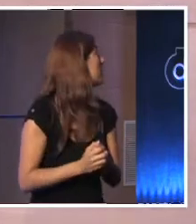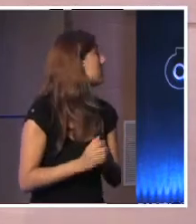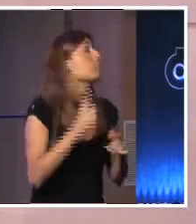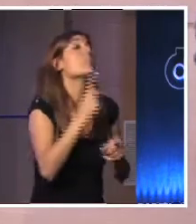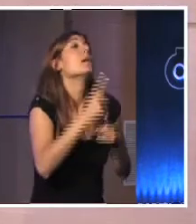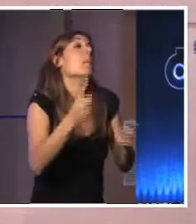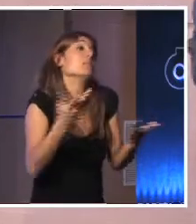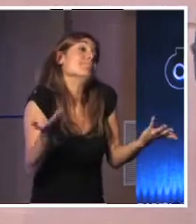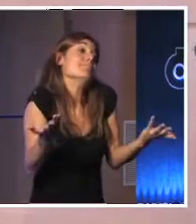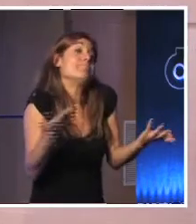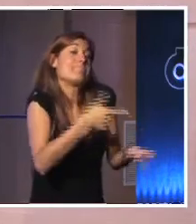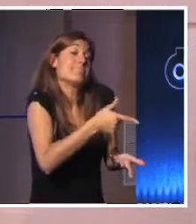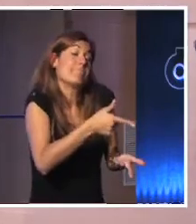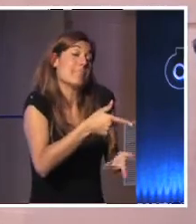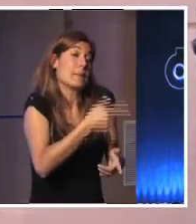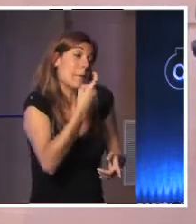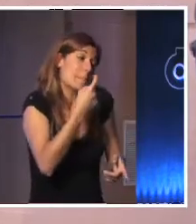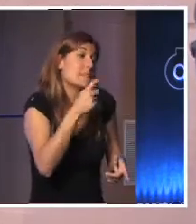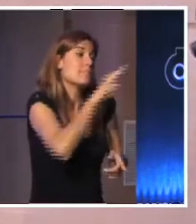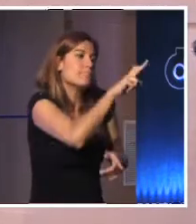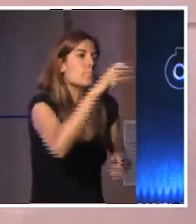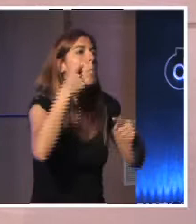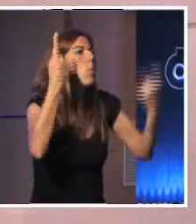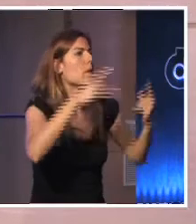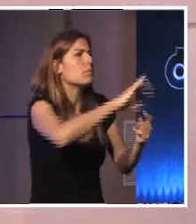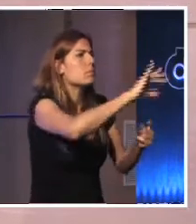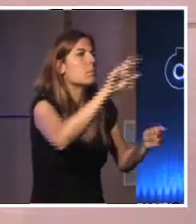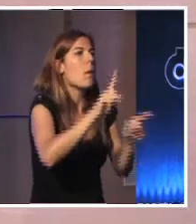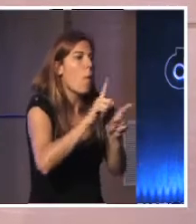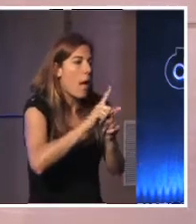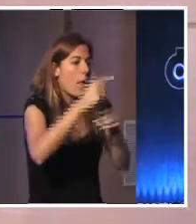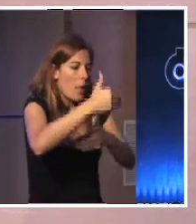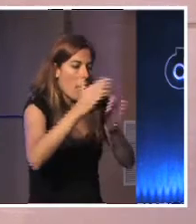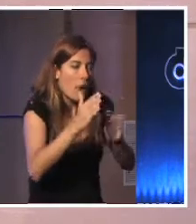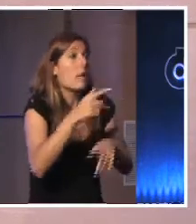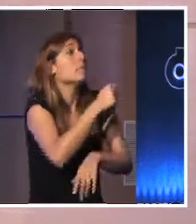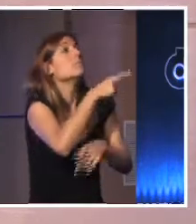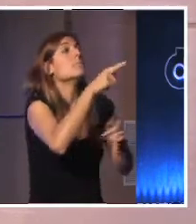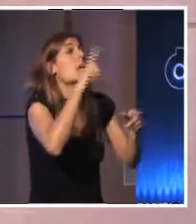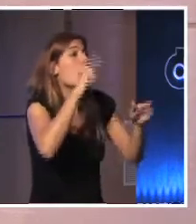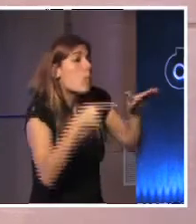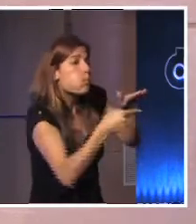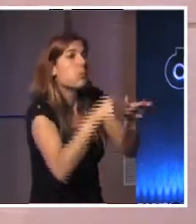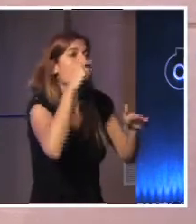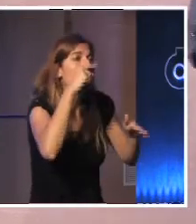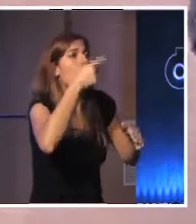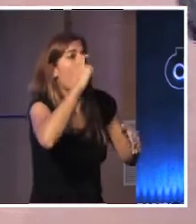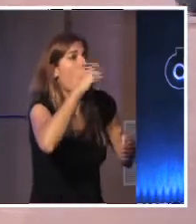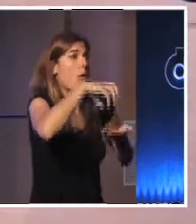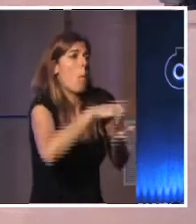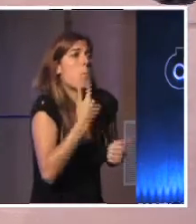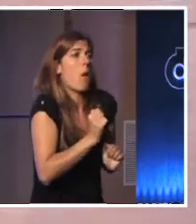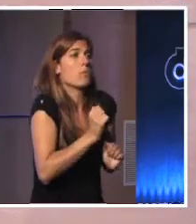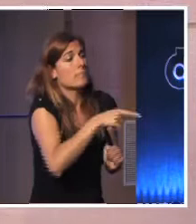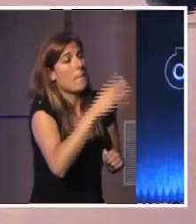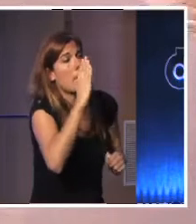porque têm que frequentar locais públicos, portanto não podem fazer as necessidades dentro dos edifícios, portanto são habituados